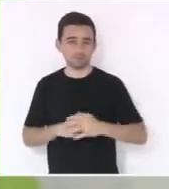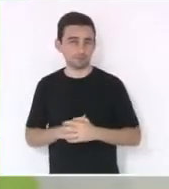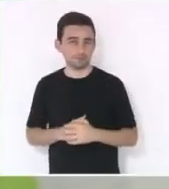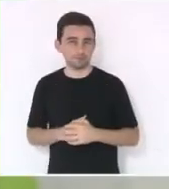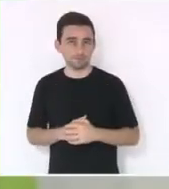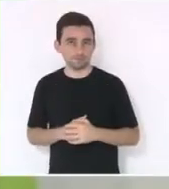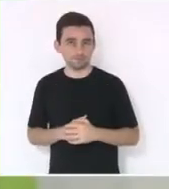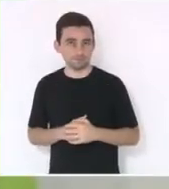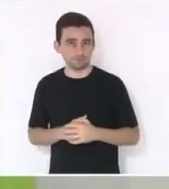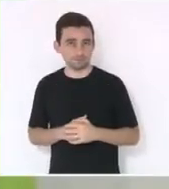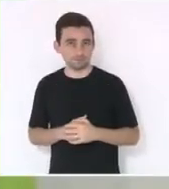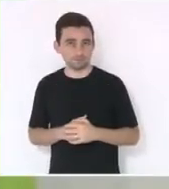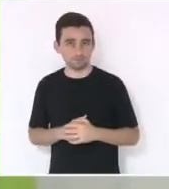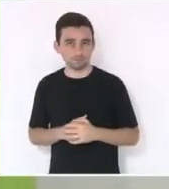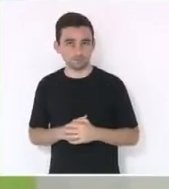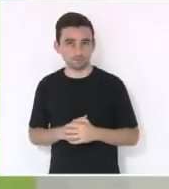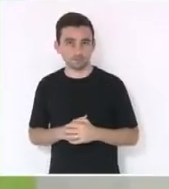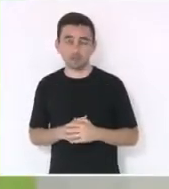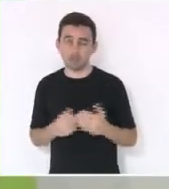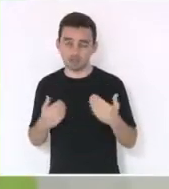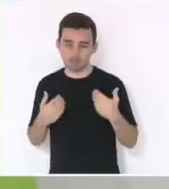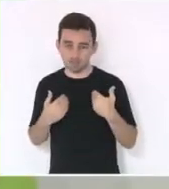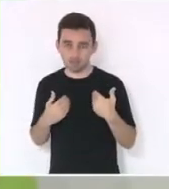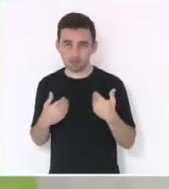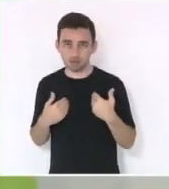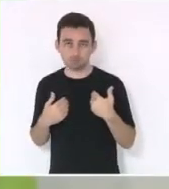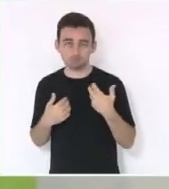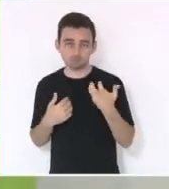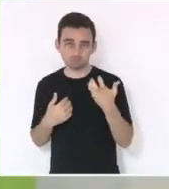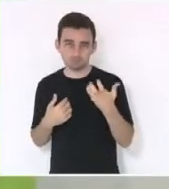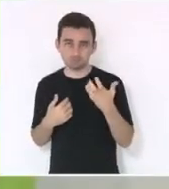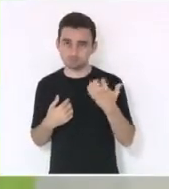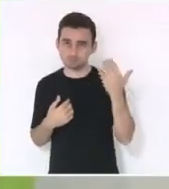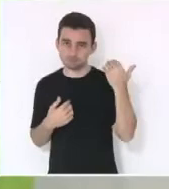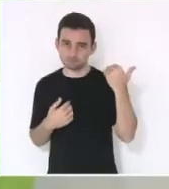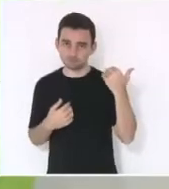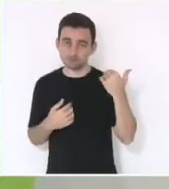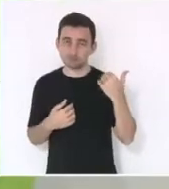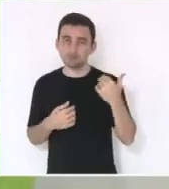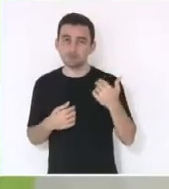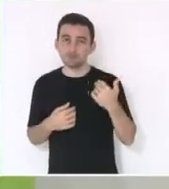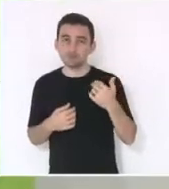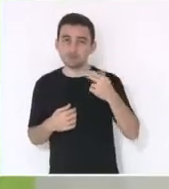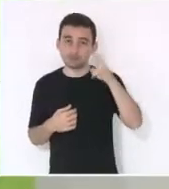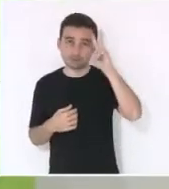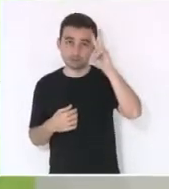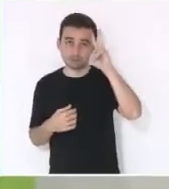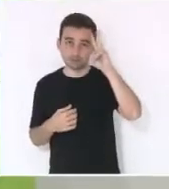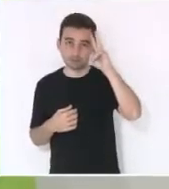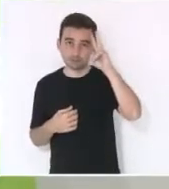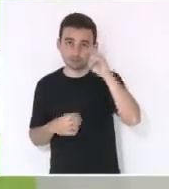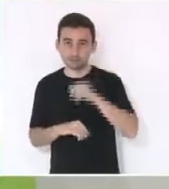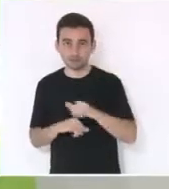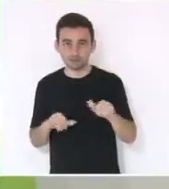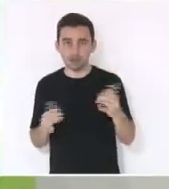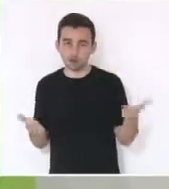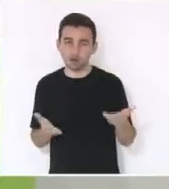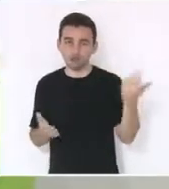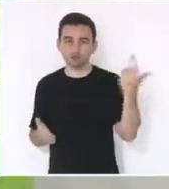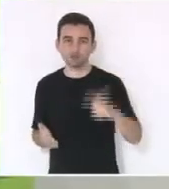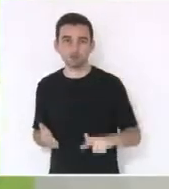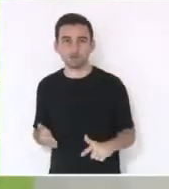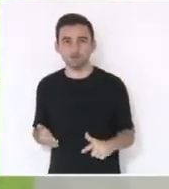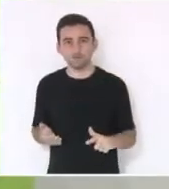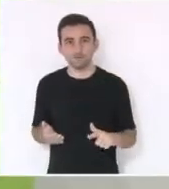Por isso, fiz questão de mencionar, na segunda-feira, estamos reiterando aqui, em nome